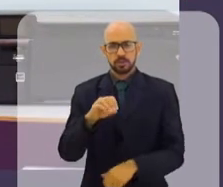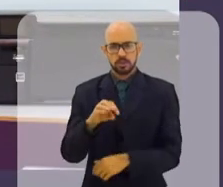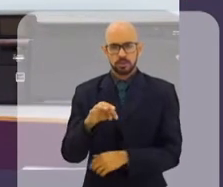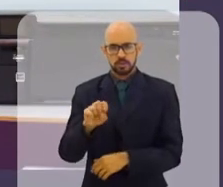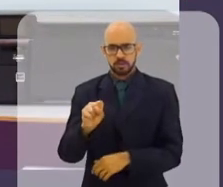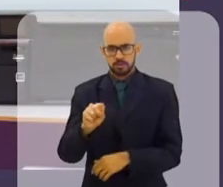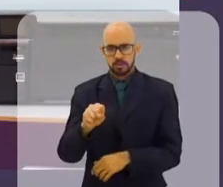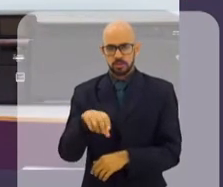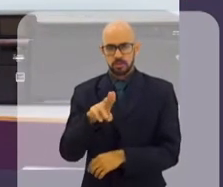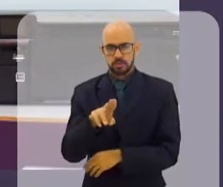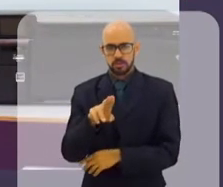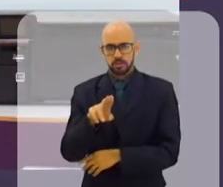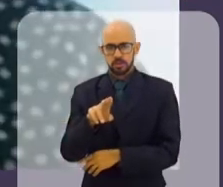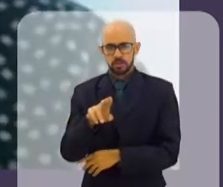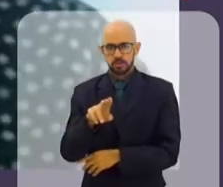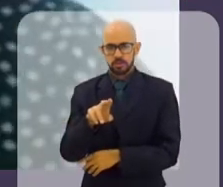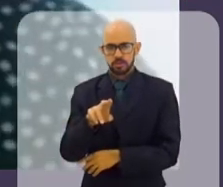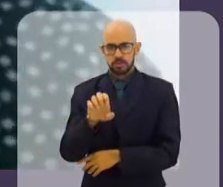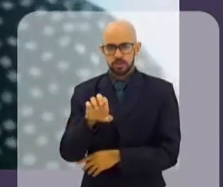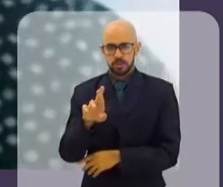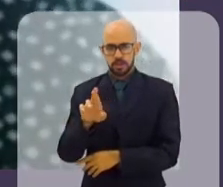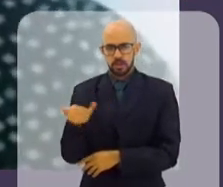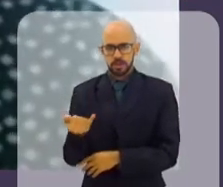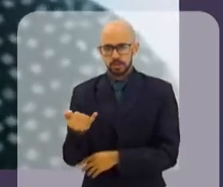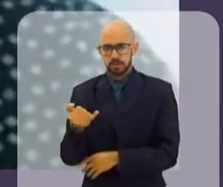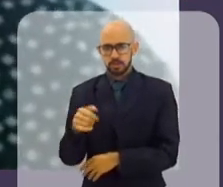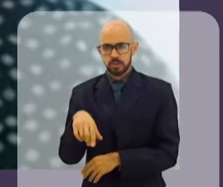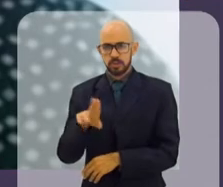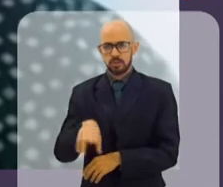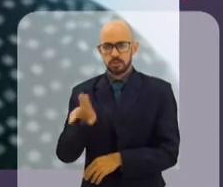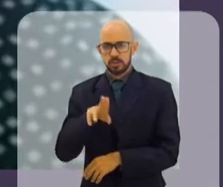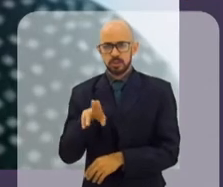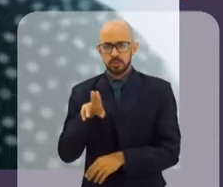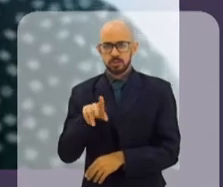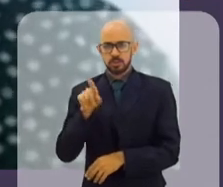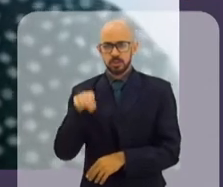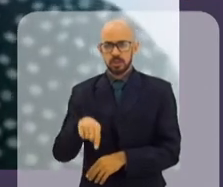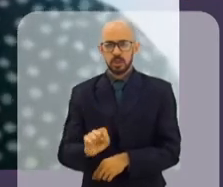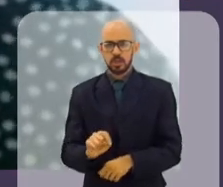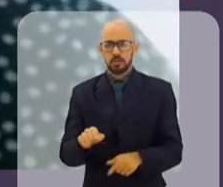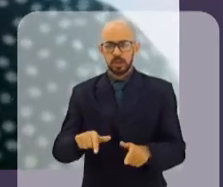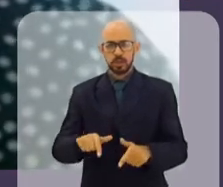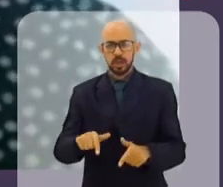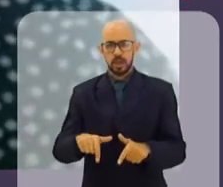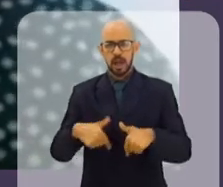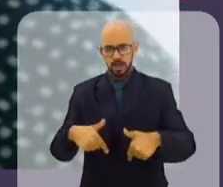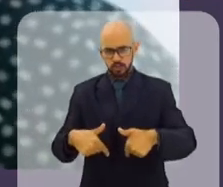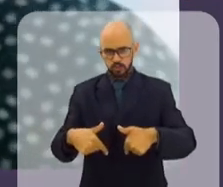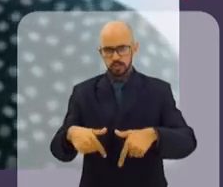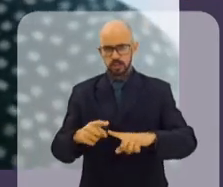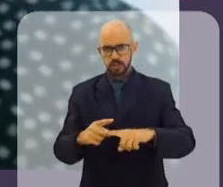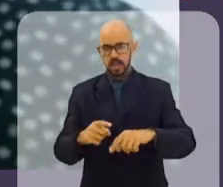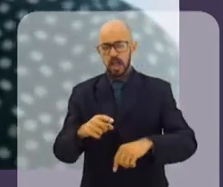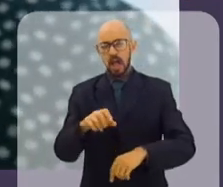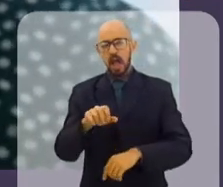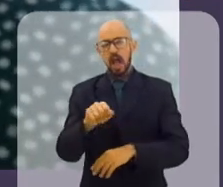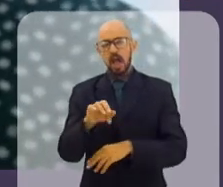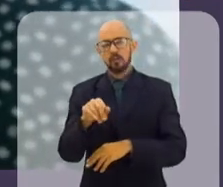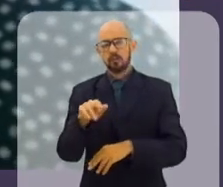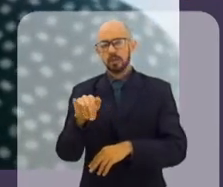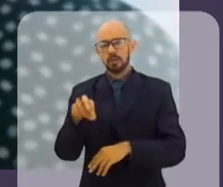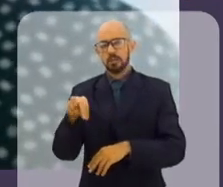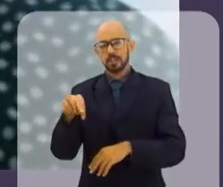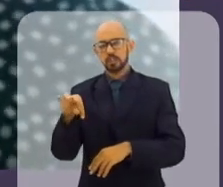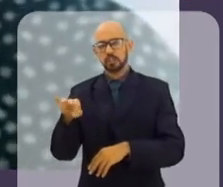cotas na UERJ, a lei estadual, foi a primeira universidade no Brasil ter as ações afirmativas.